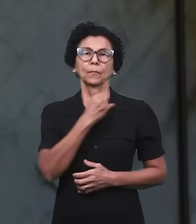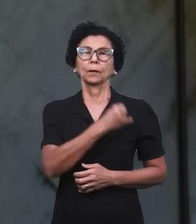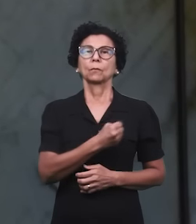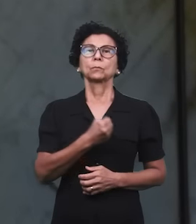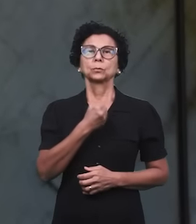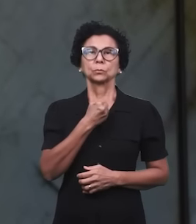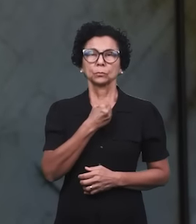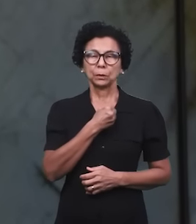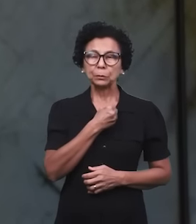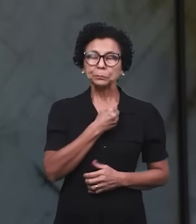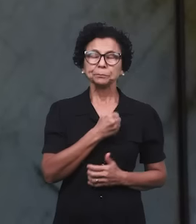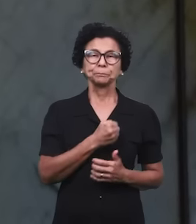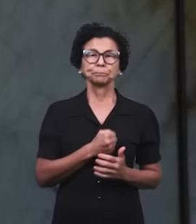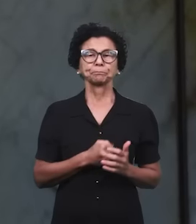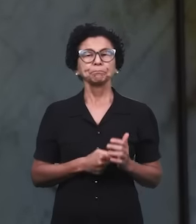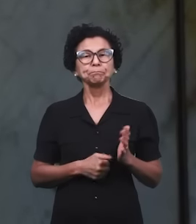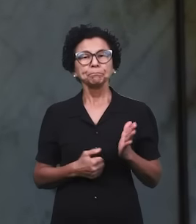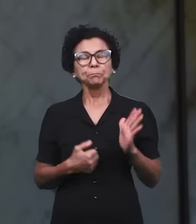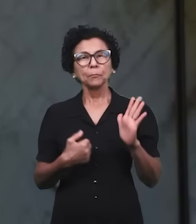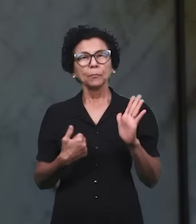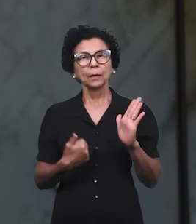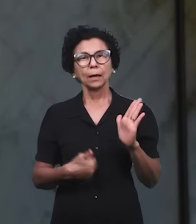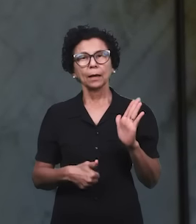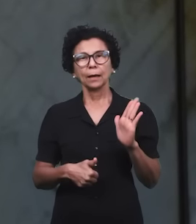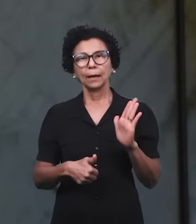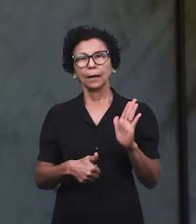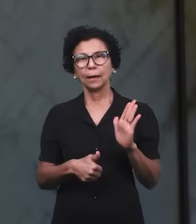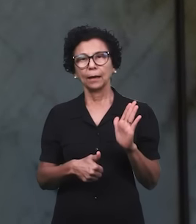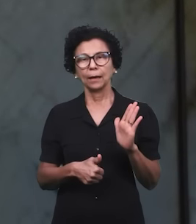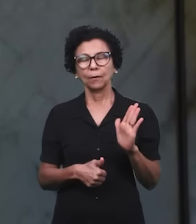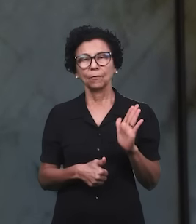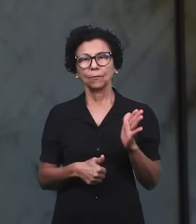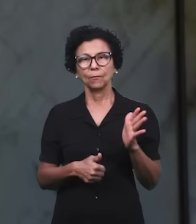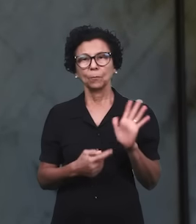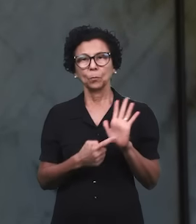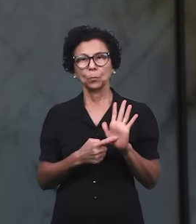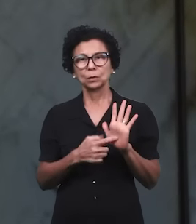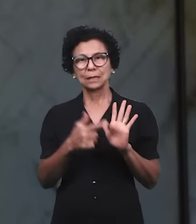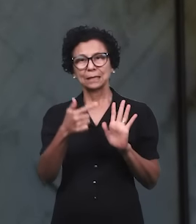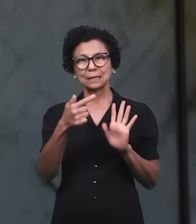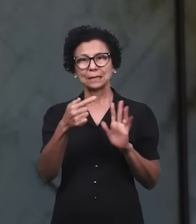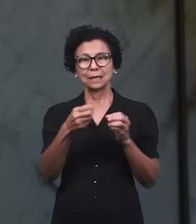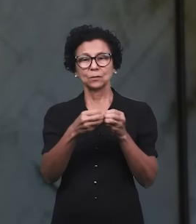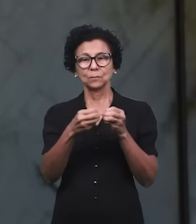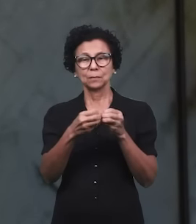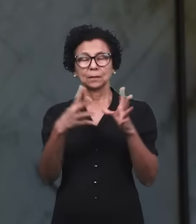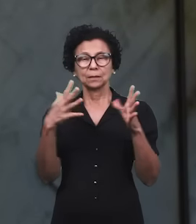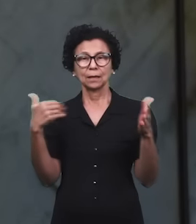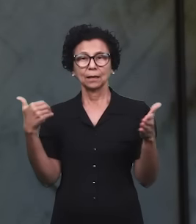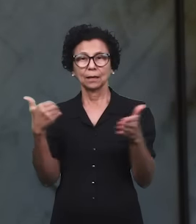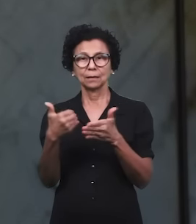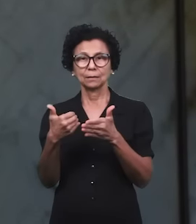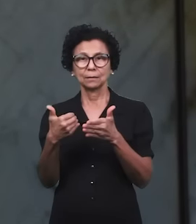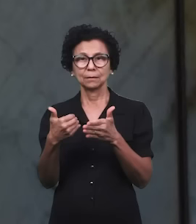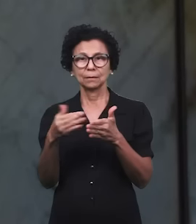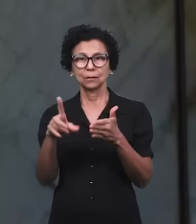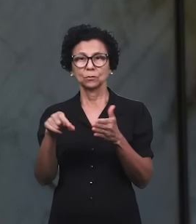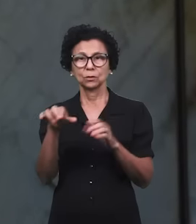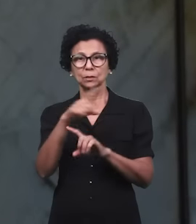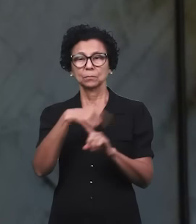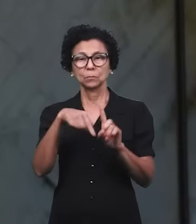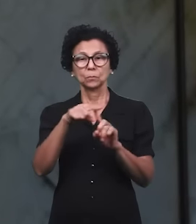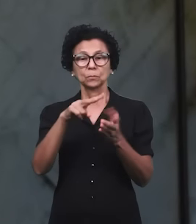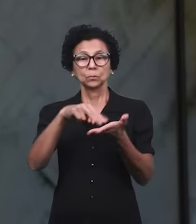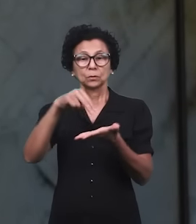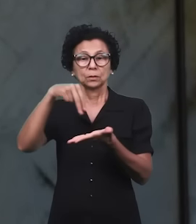vão marcar, né, 7 milagres específicos até a ressurreição de Jesus, e nós vamos entender